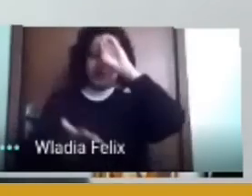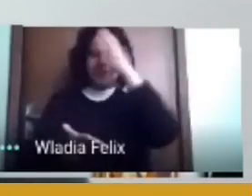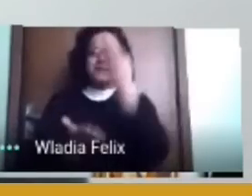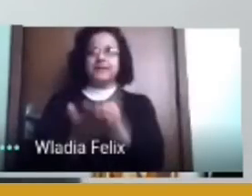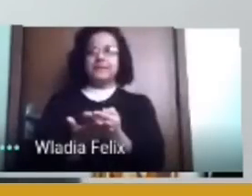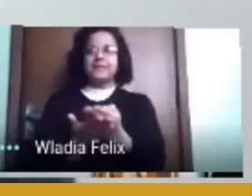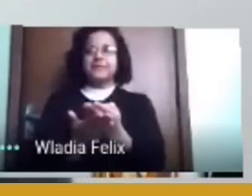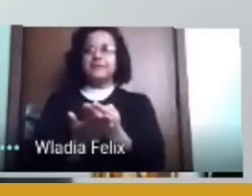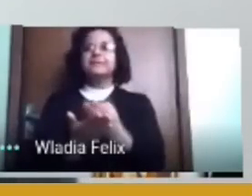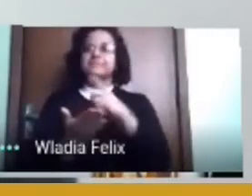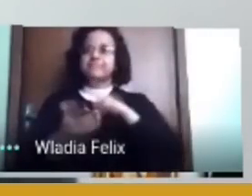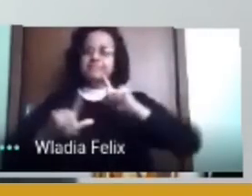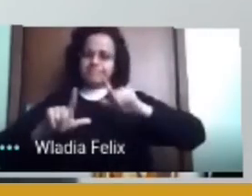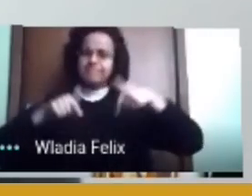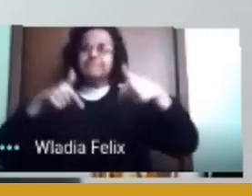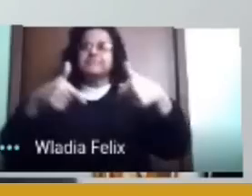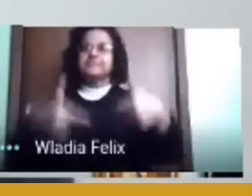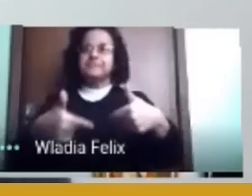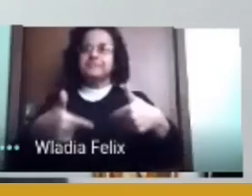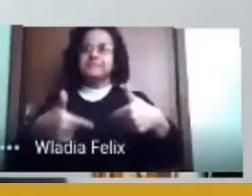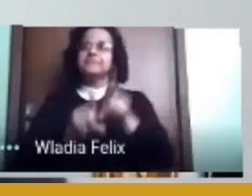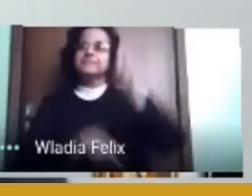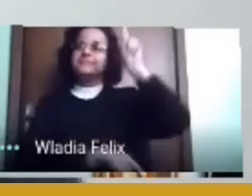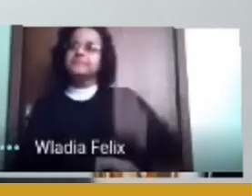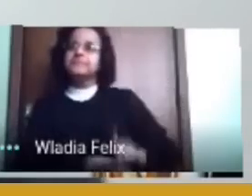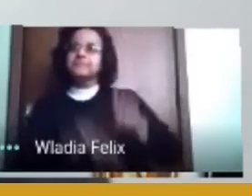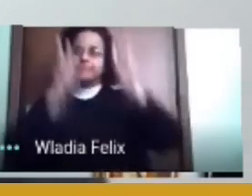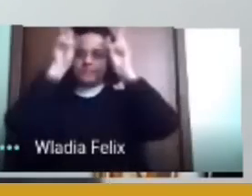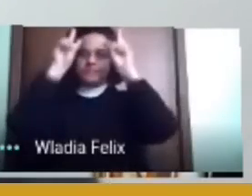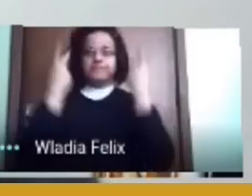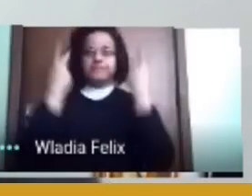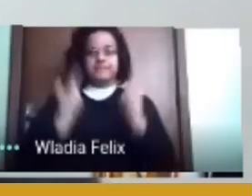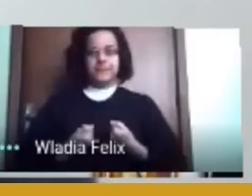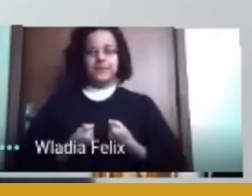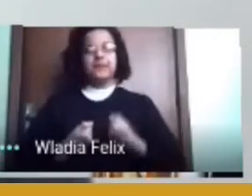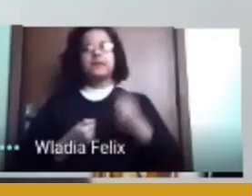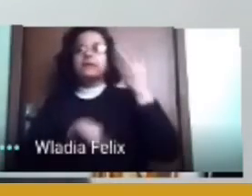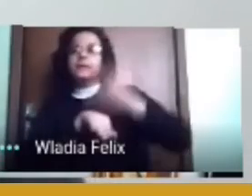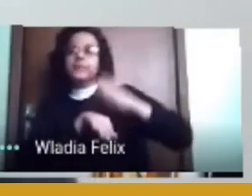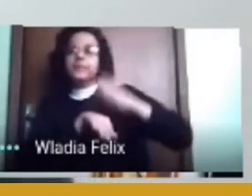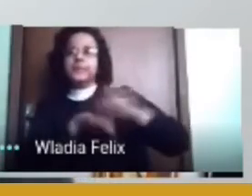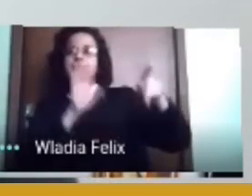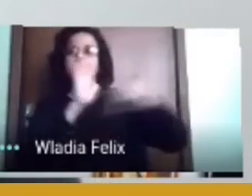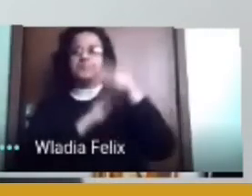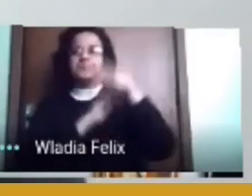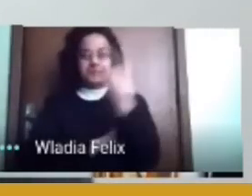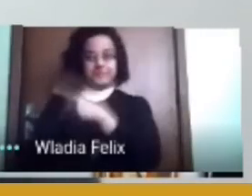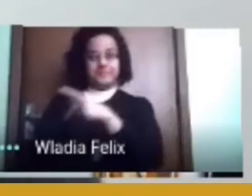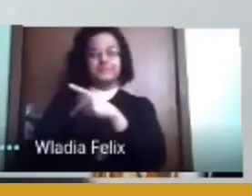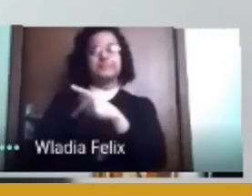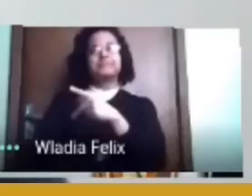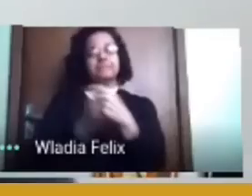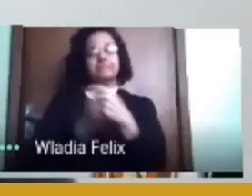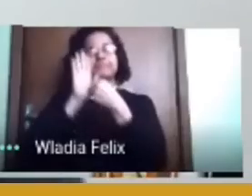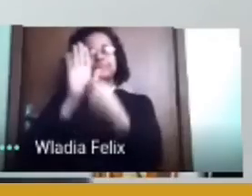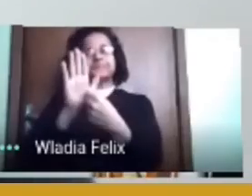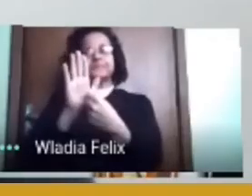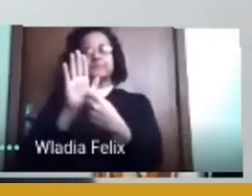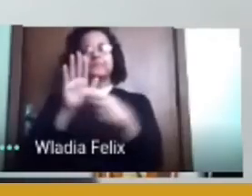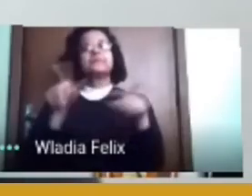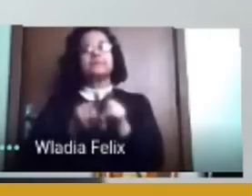humanos e as práticas dela demonstram isso. Também quero estender os meus agradecimentos à professora